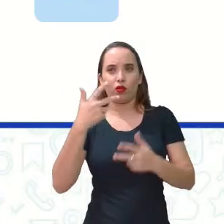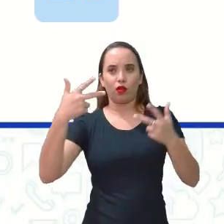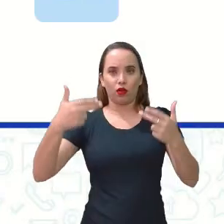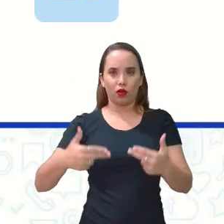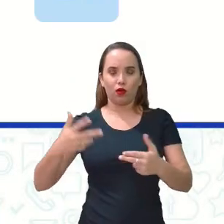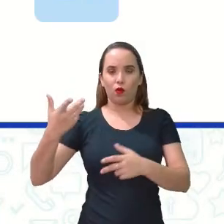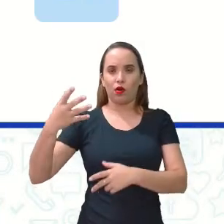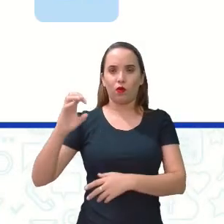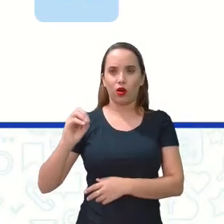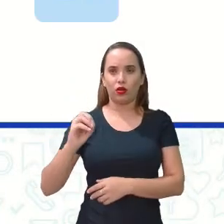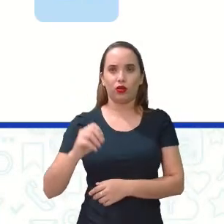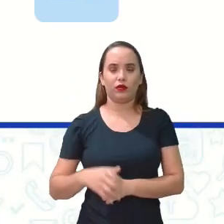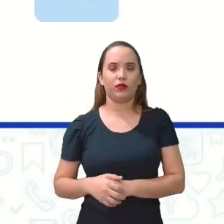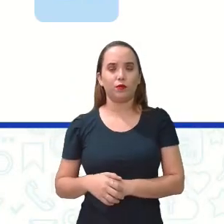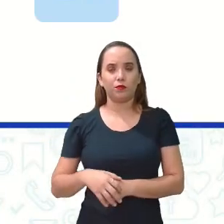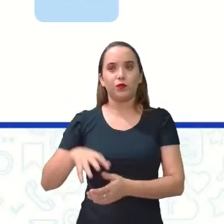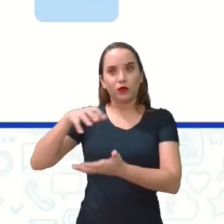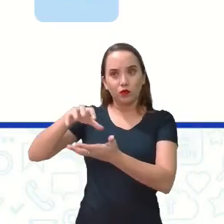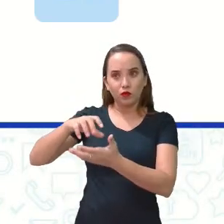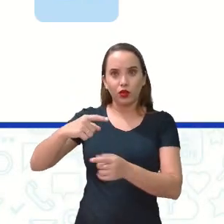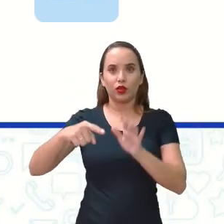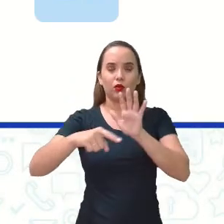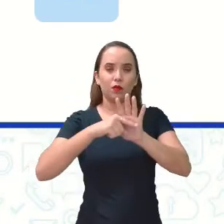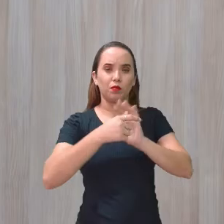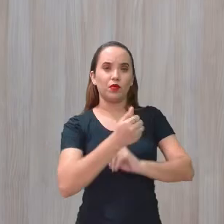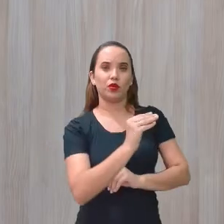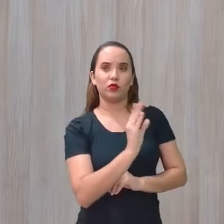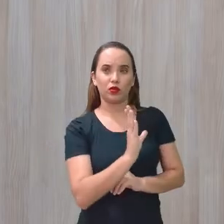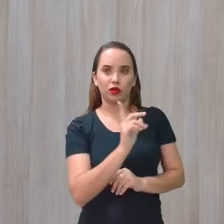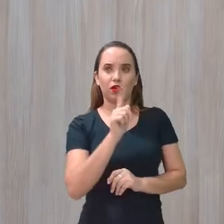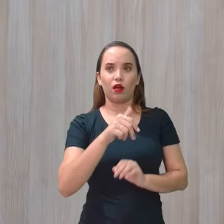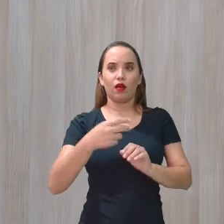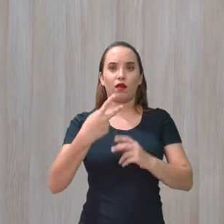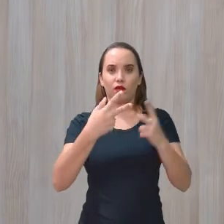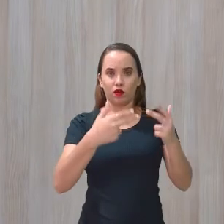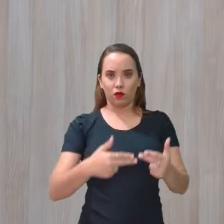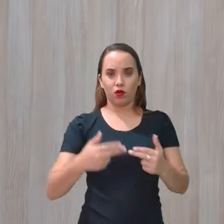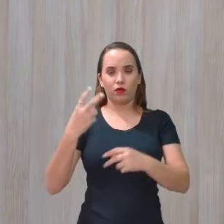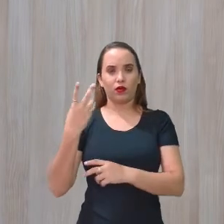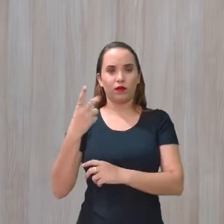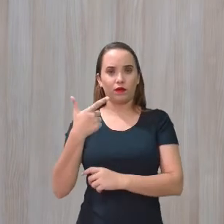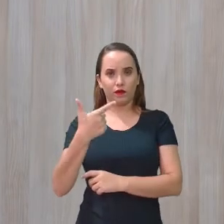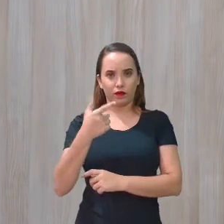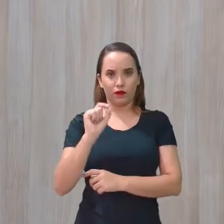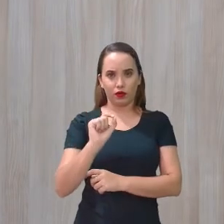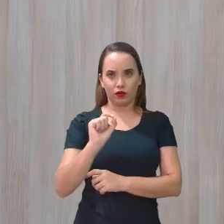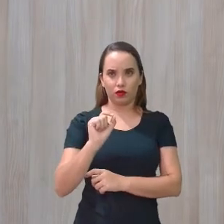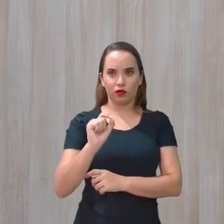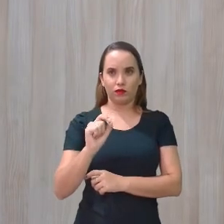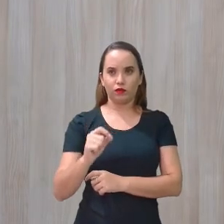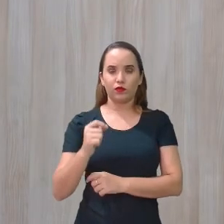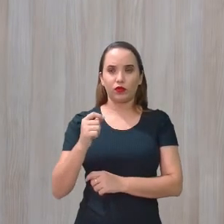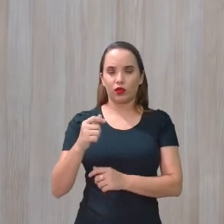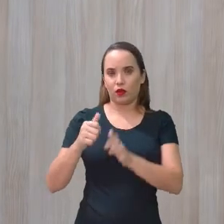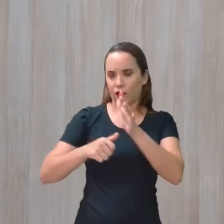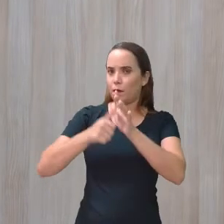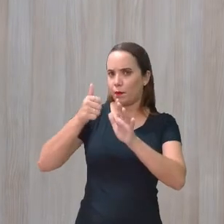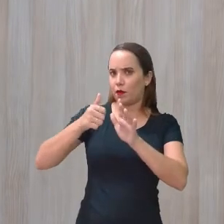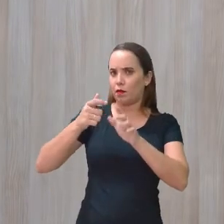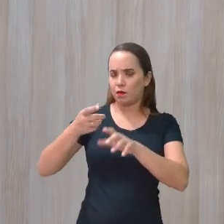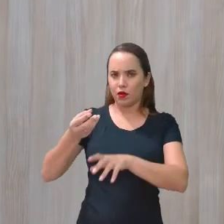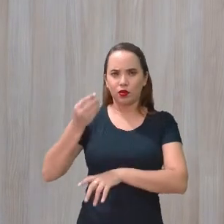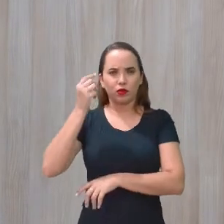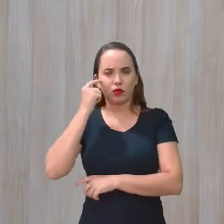o celular é igual a 20. Vai por tentativa, tá certo? Ou seja, no primeiro momento, 20 e 20.